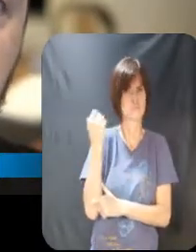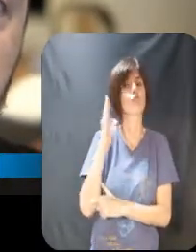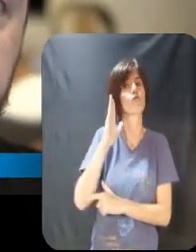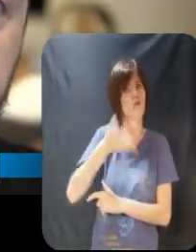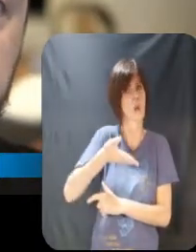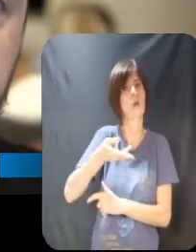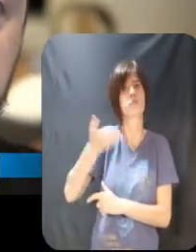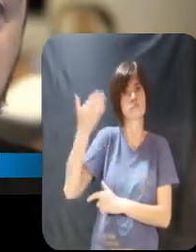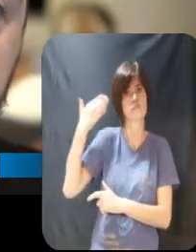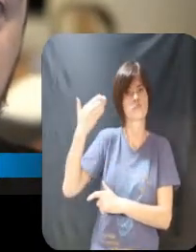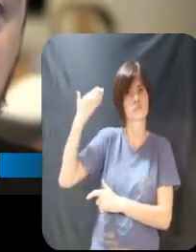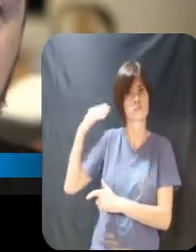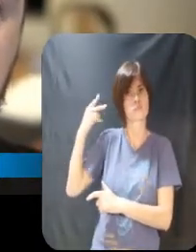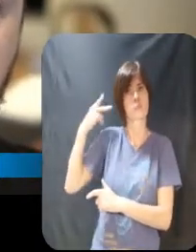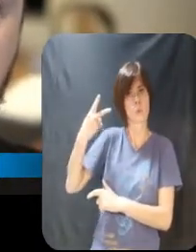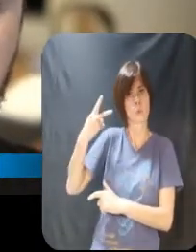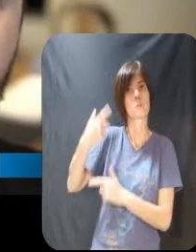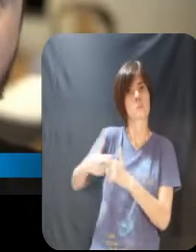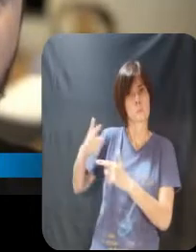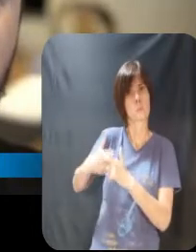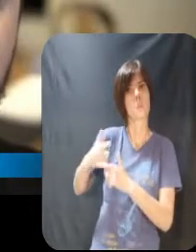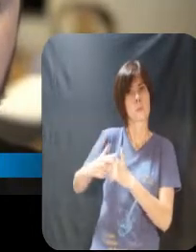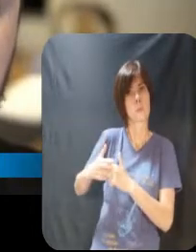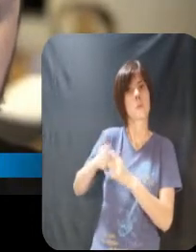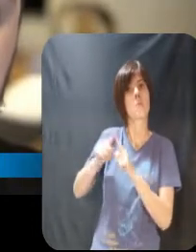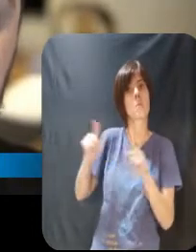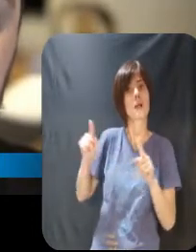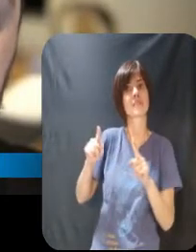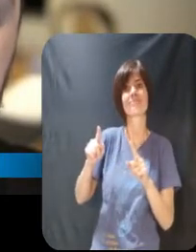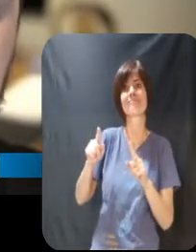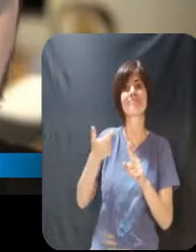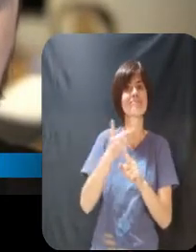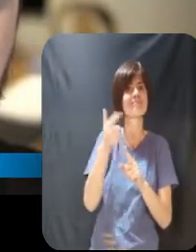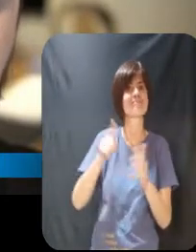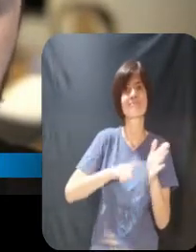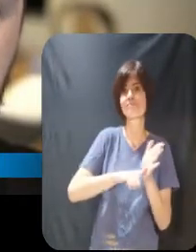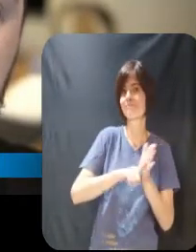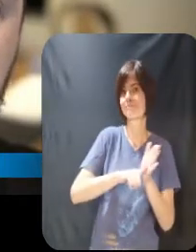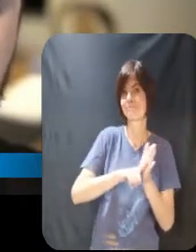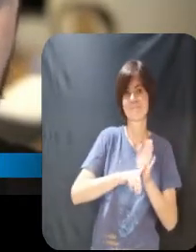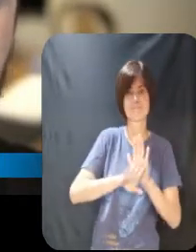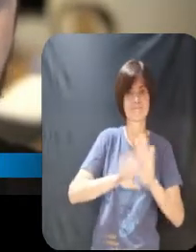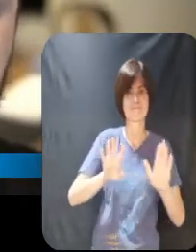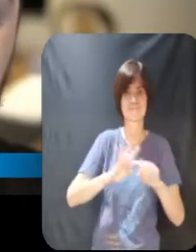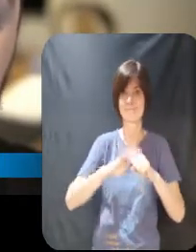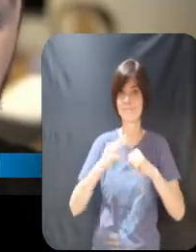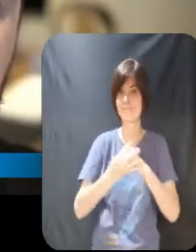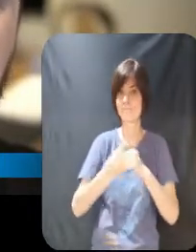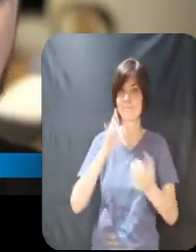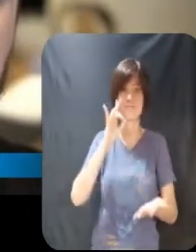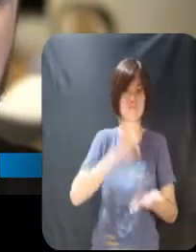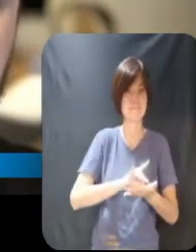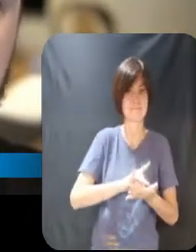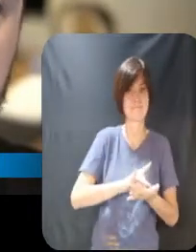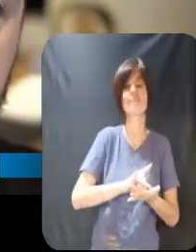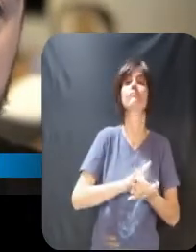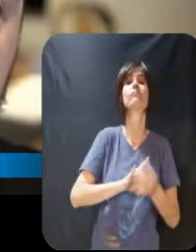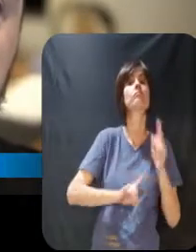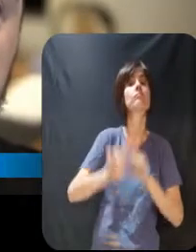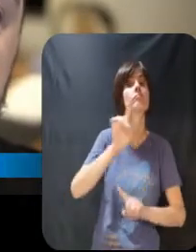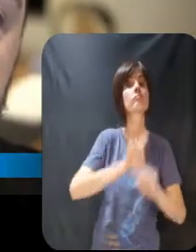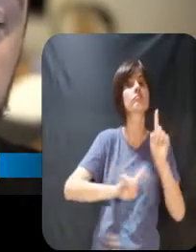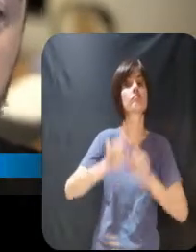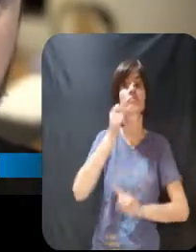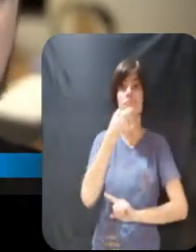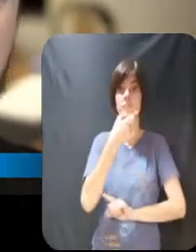relativamente pouca pesquisa para desenvolver remédios contra o coronavírus em si. Mas a gente tem alguns remédios que têm ação promissora. Nos Estados Unidos estão testando